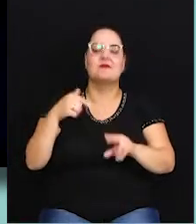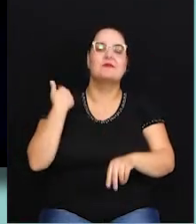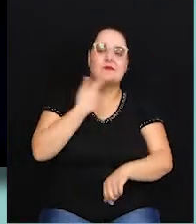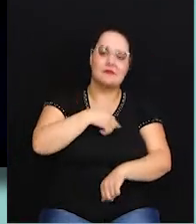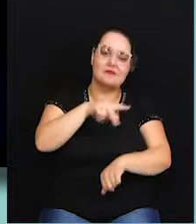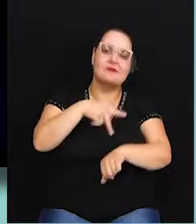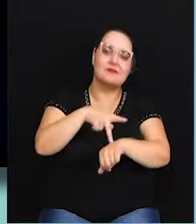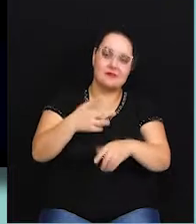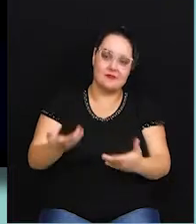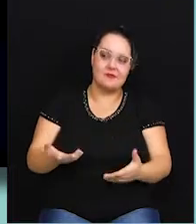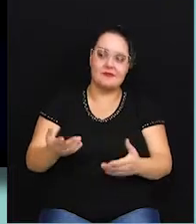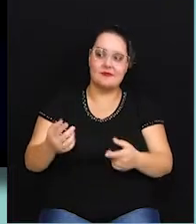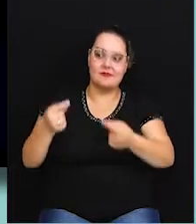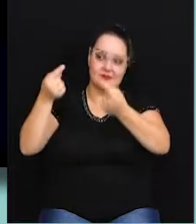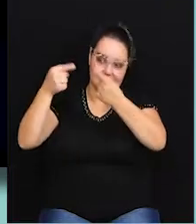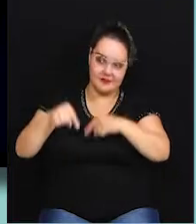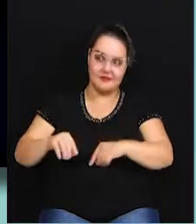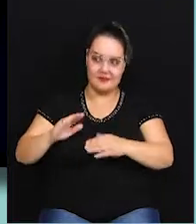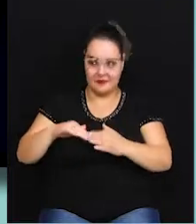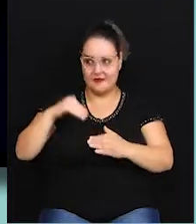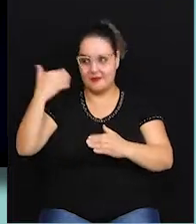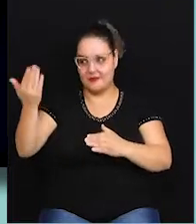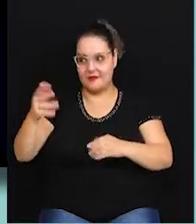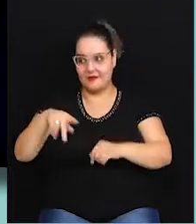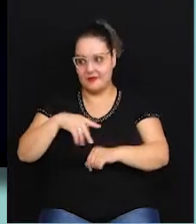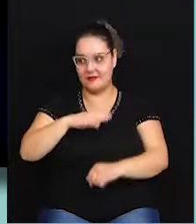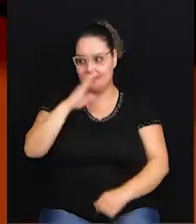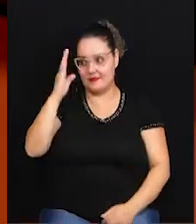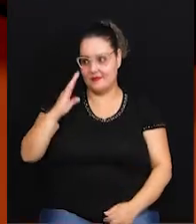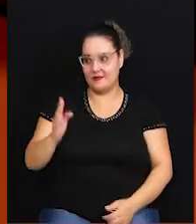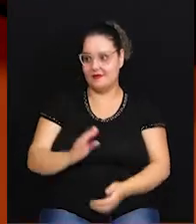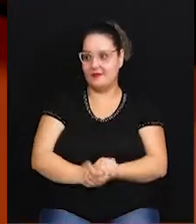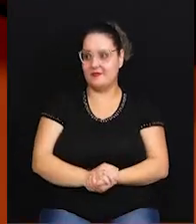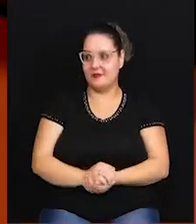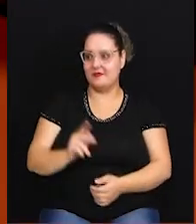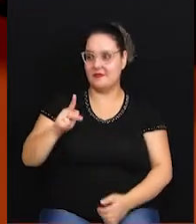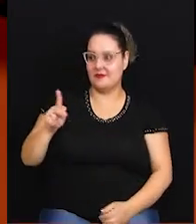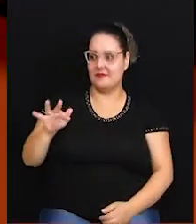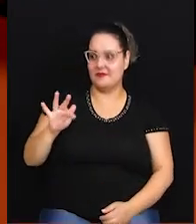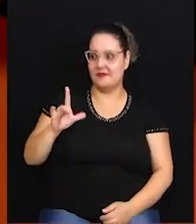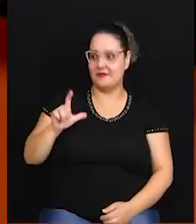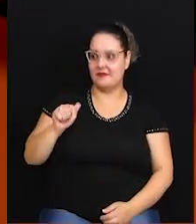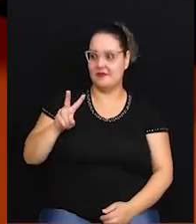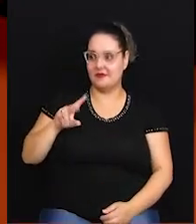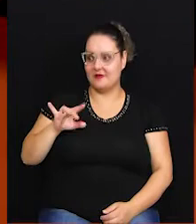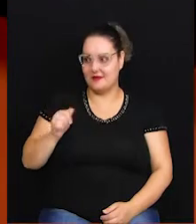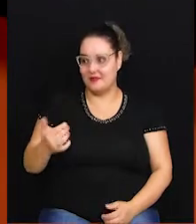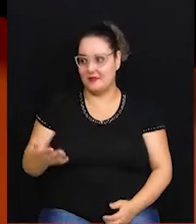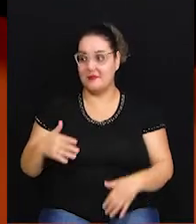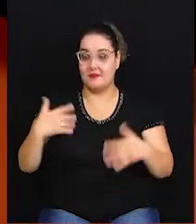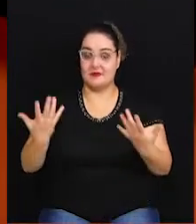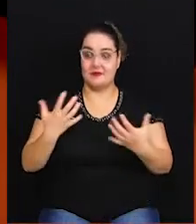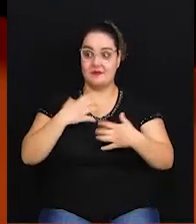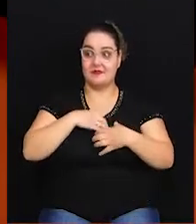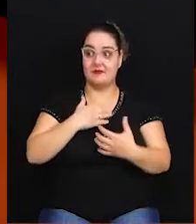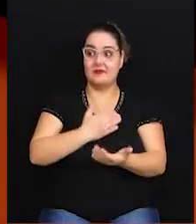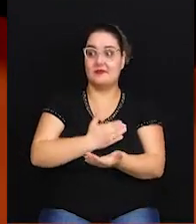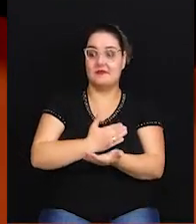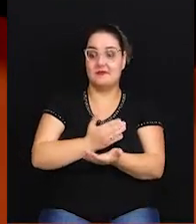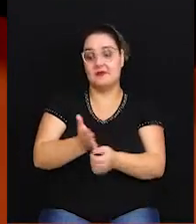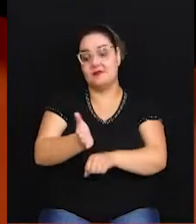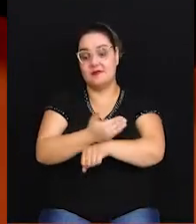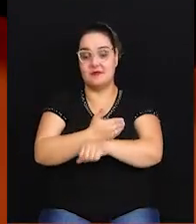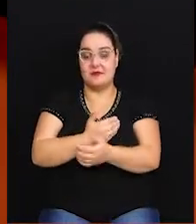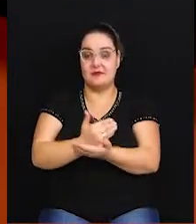nosso país em uma competição internacional. Professora Flávia, qual que é a sensação antes da gente começar a